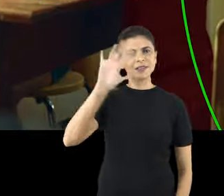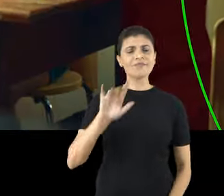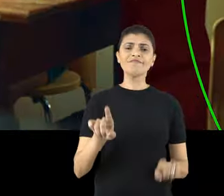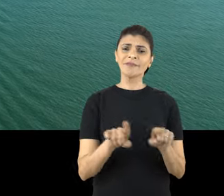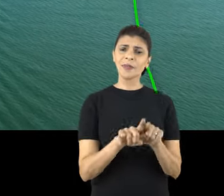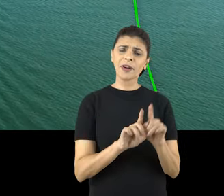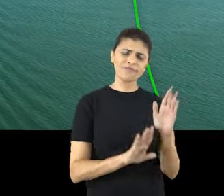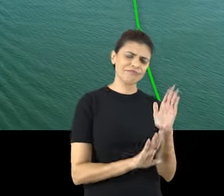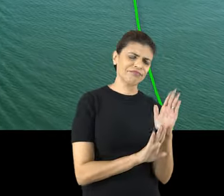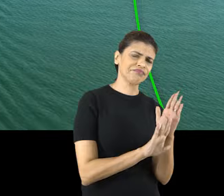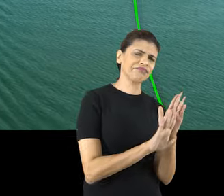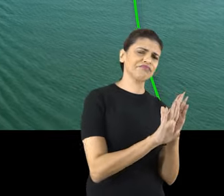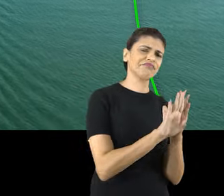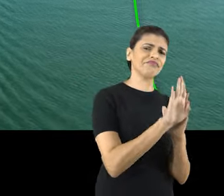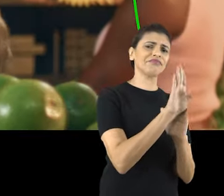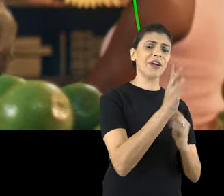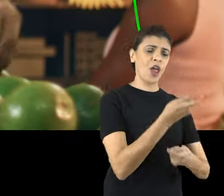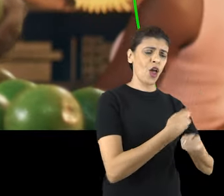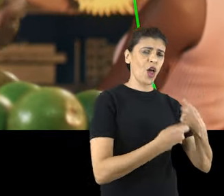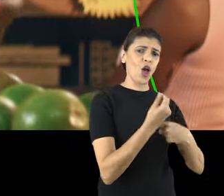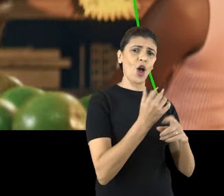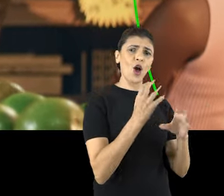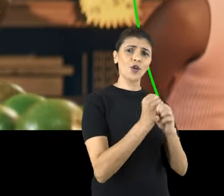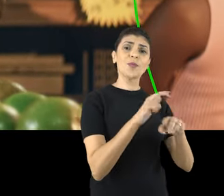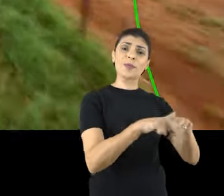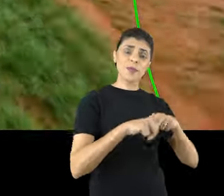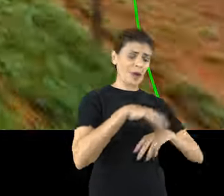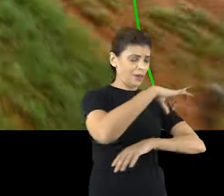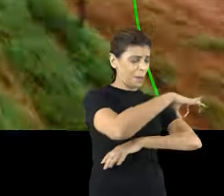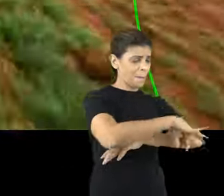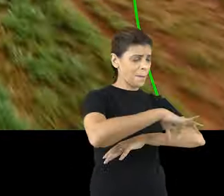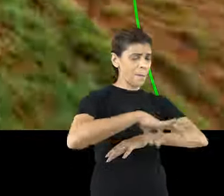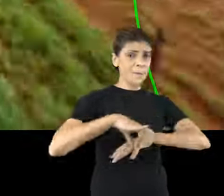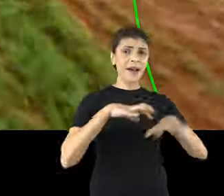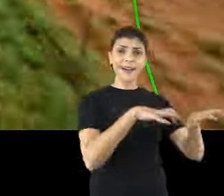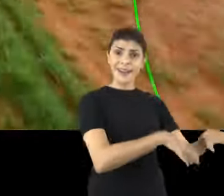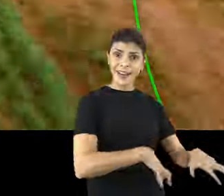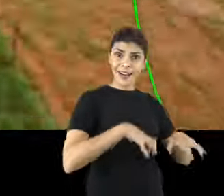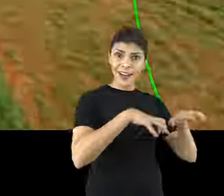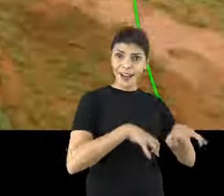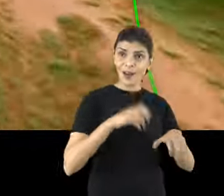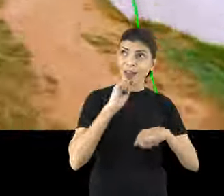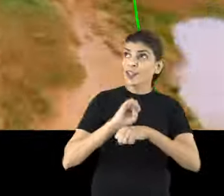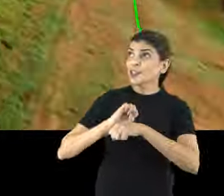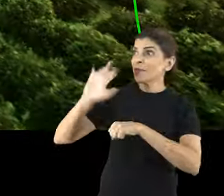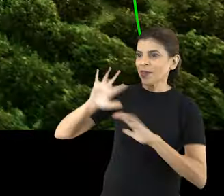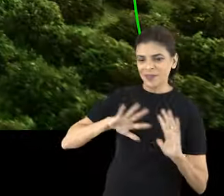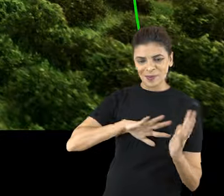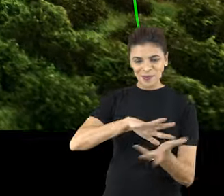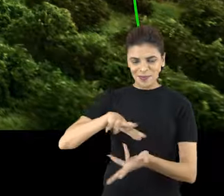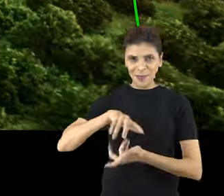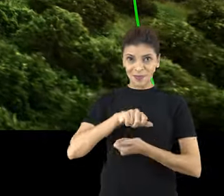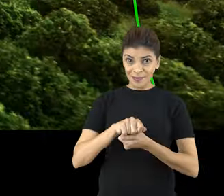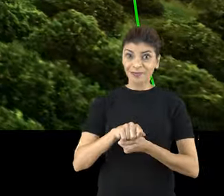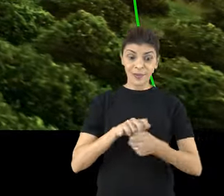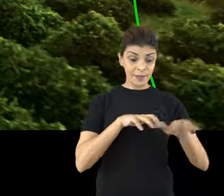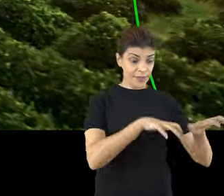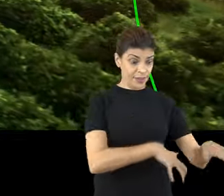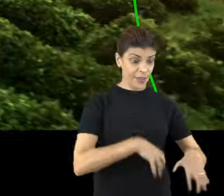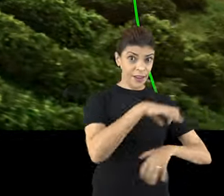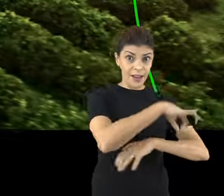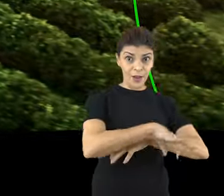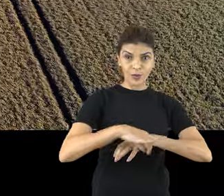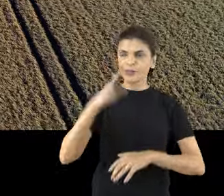inteiro. E a potência do agro impulsionando o crescimento de nossa economia e ganhando o mundo. É para a agricultura